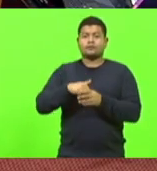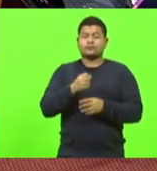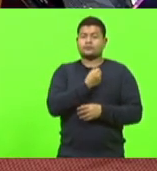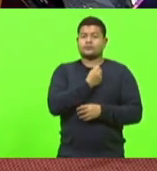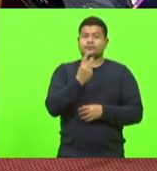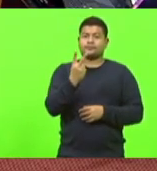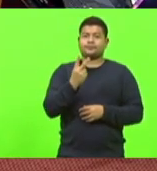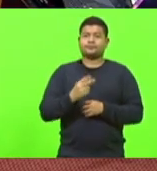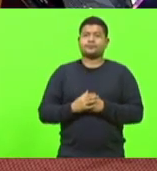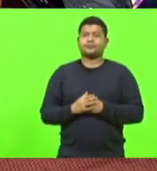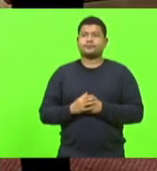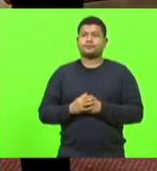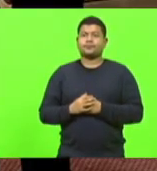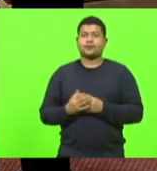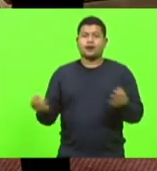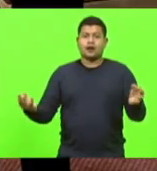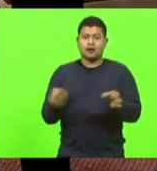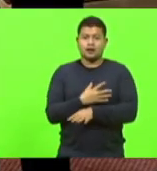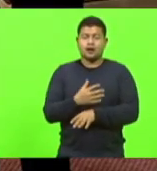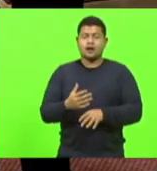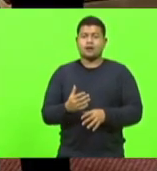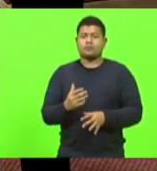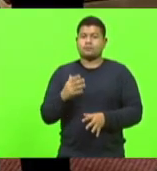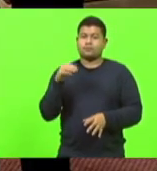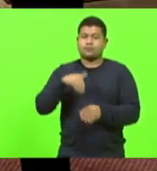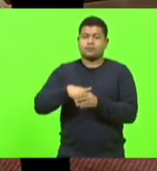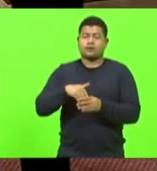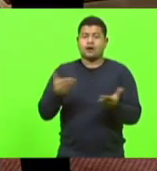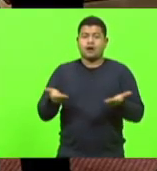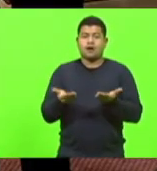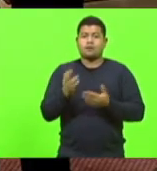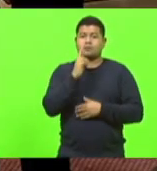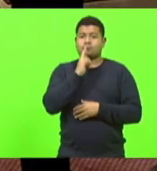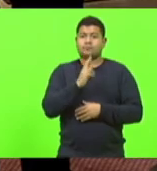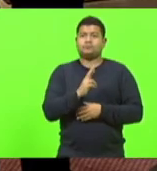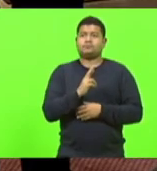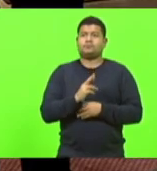Presidente encerrada a votação quando o resultado